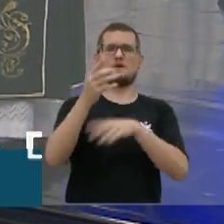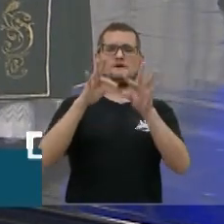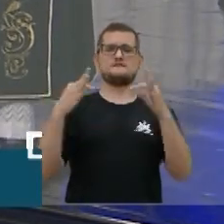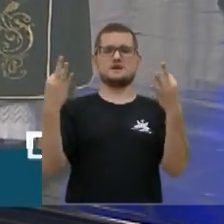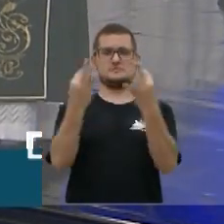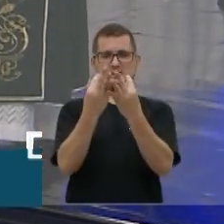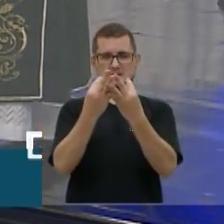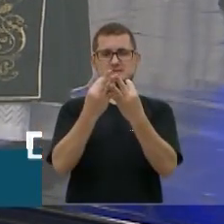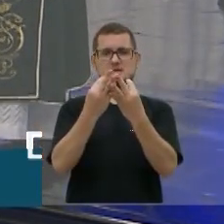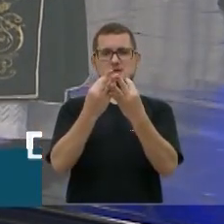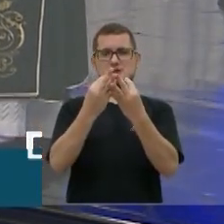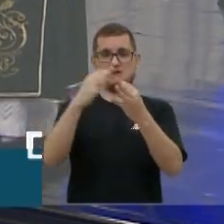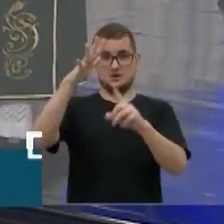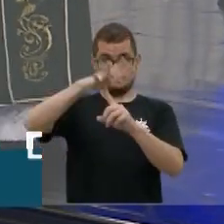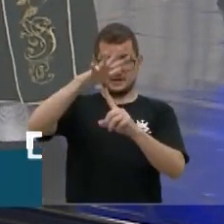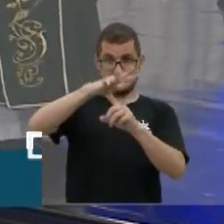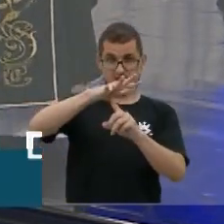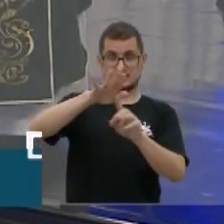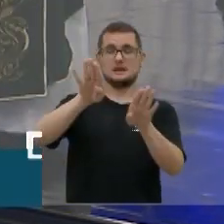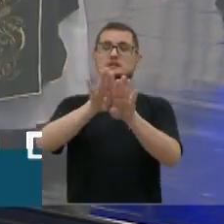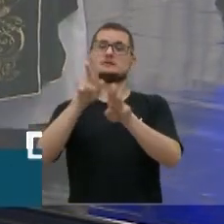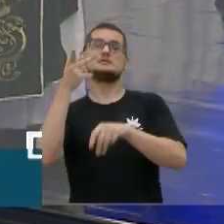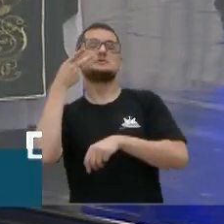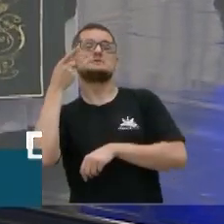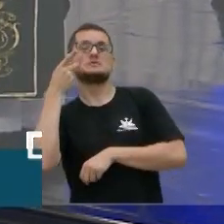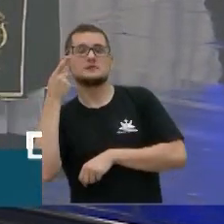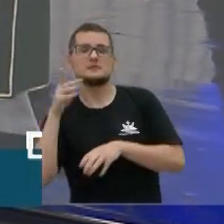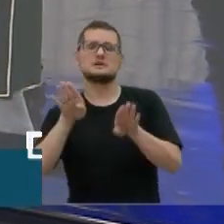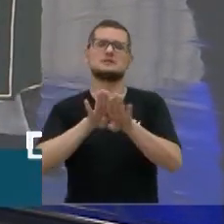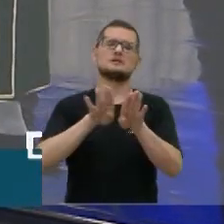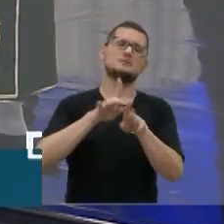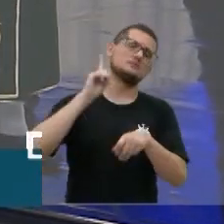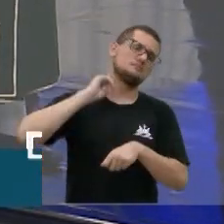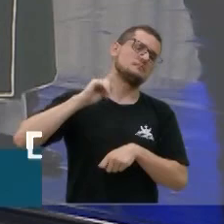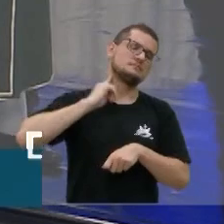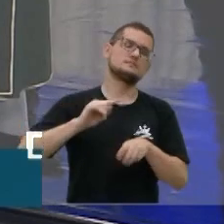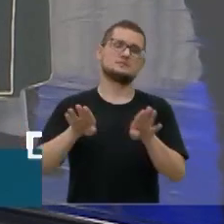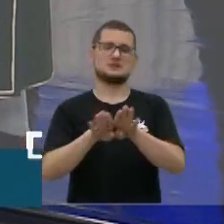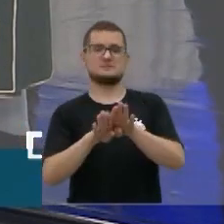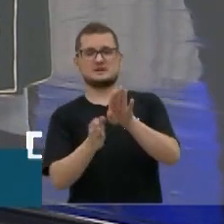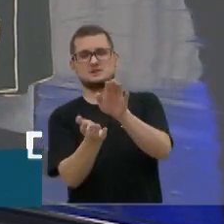no Ceará, em Minas Gerais, em Pernambuco,